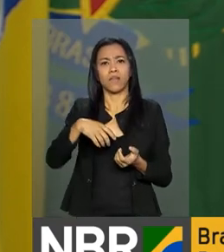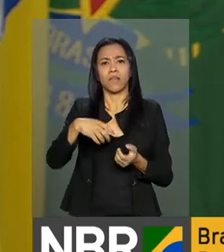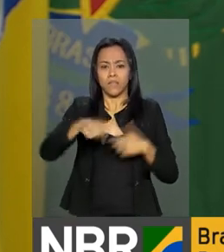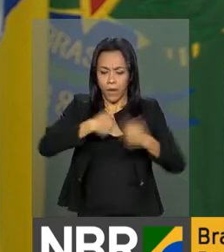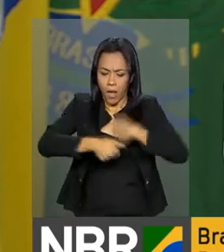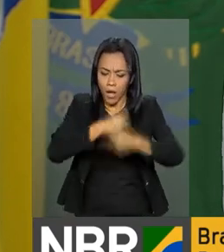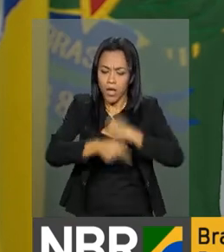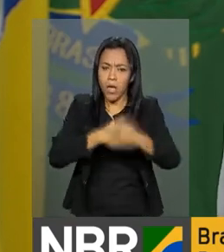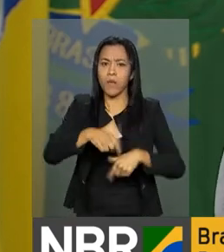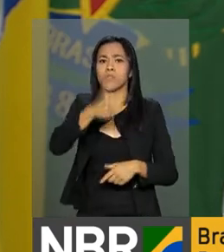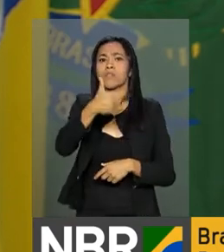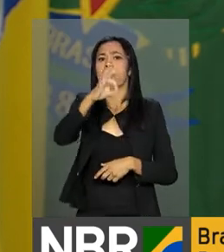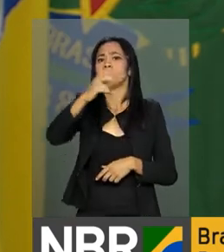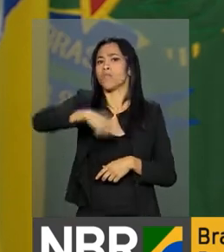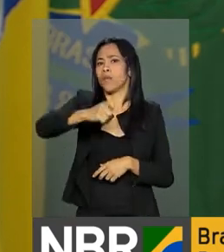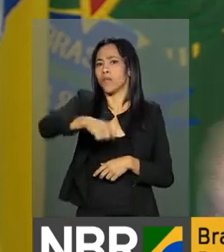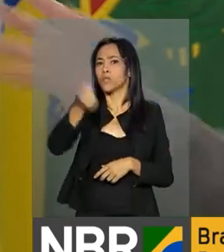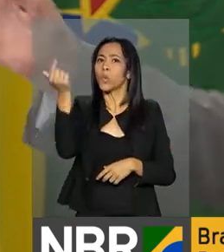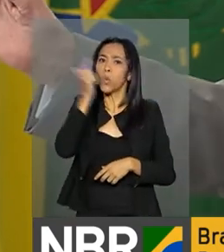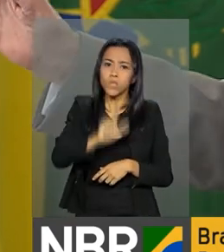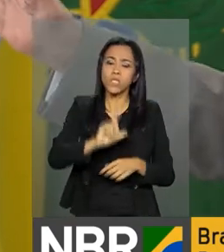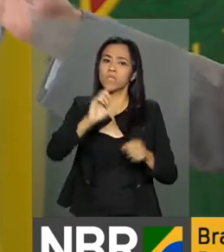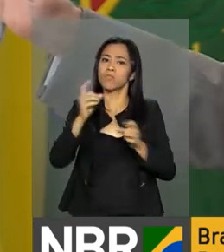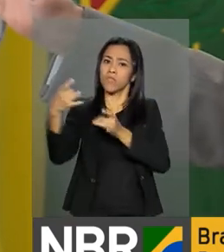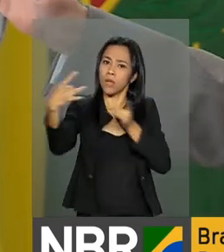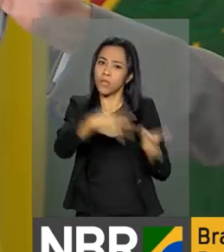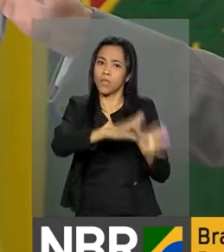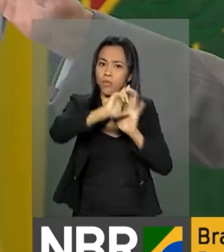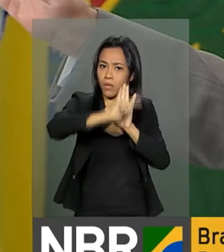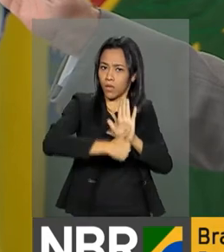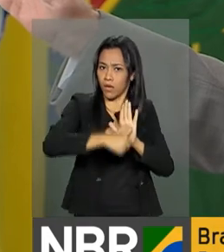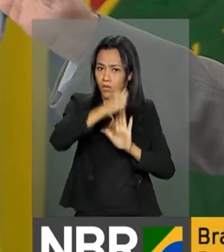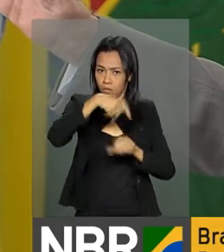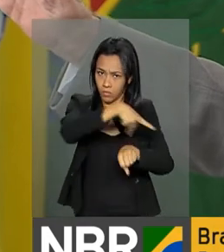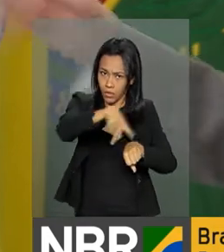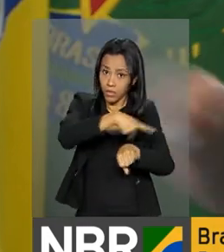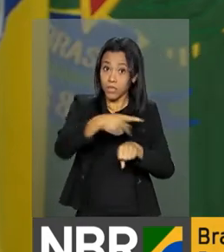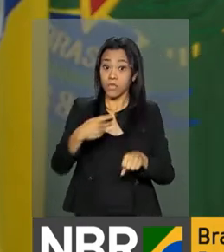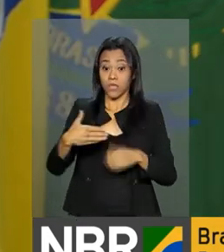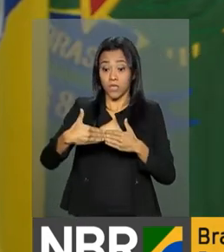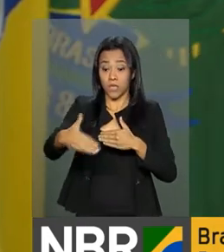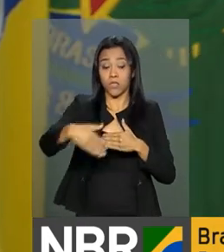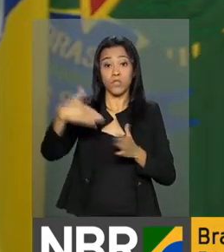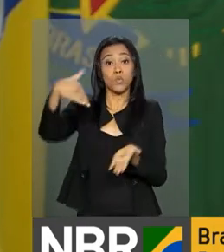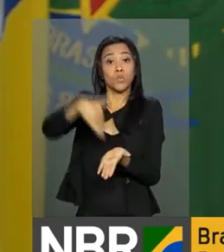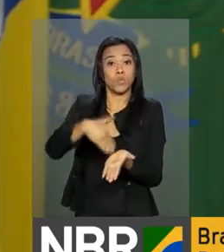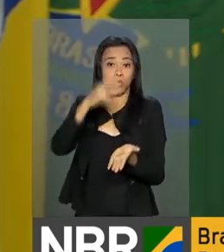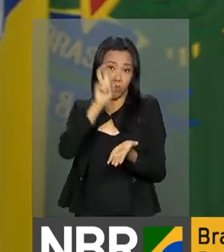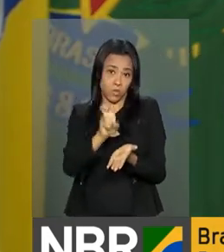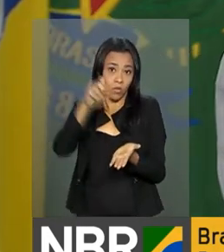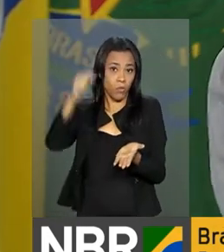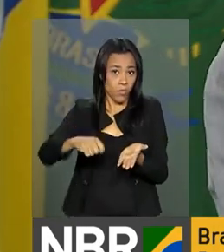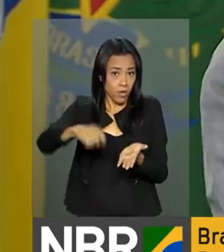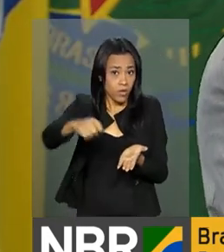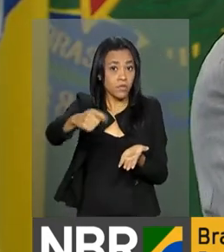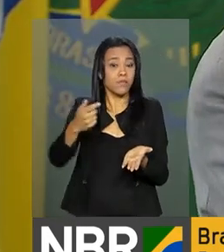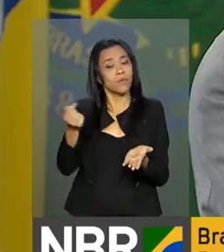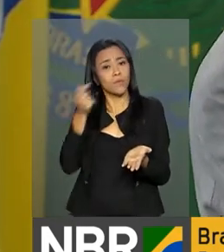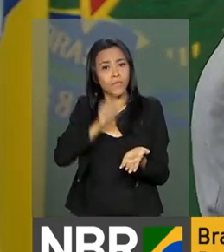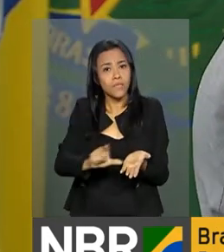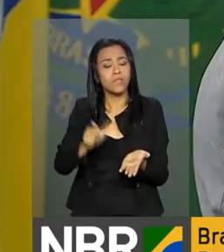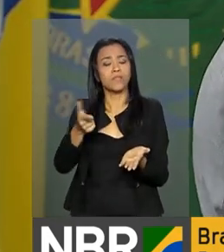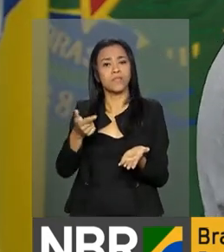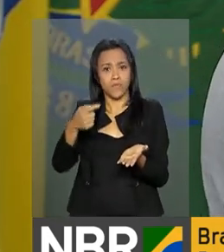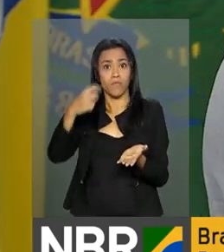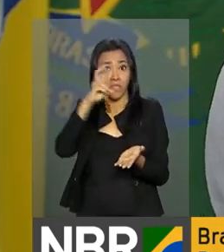dez meses tiramos país da recessão e nestes últimos cinco meses sem embargo disto e daquilo o fato é que foram esses